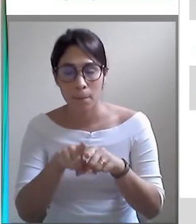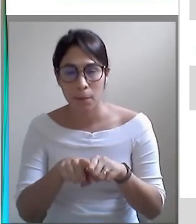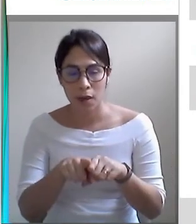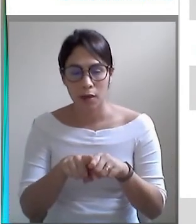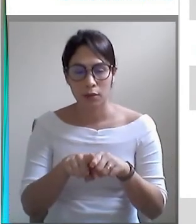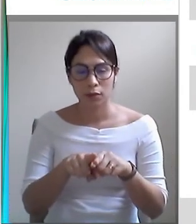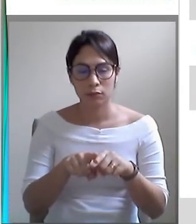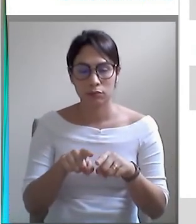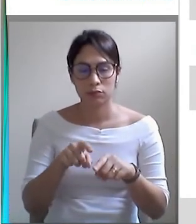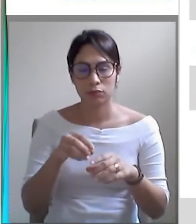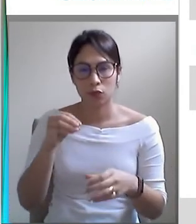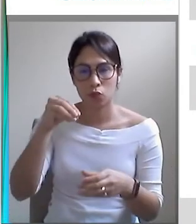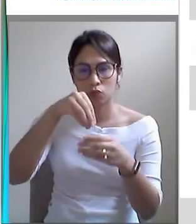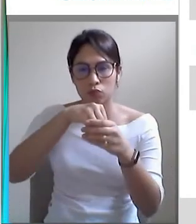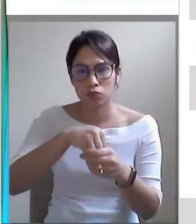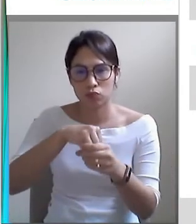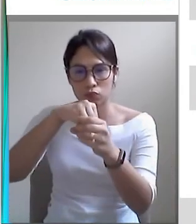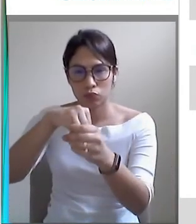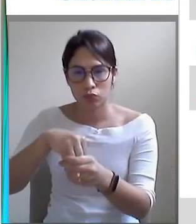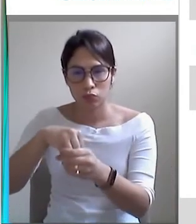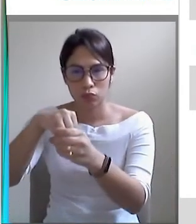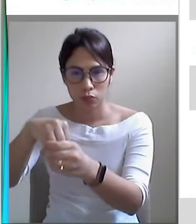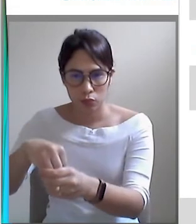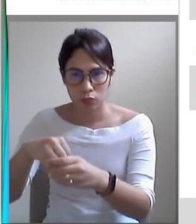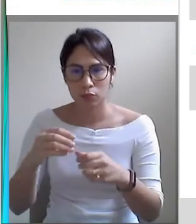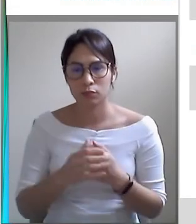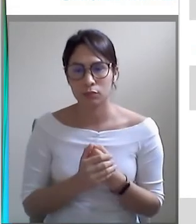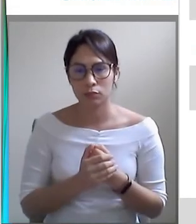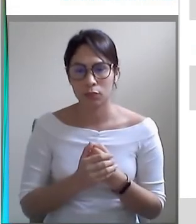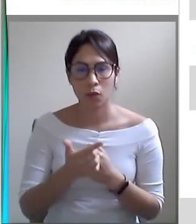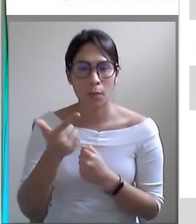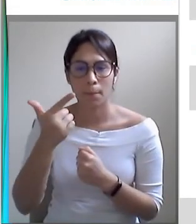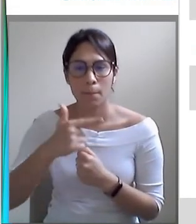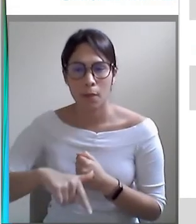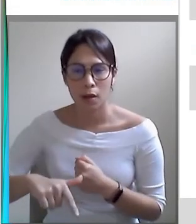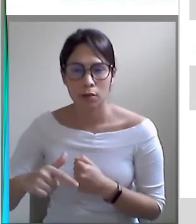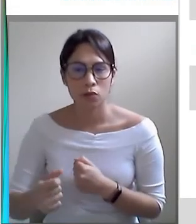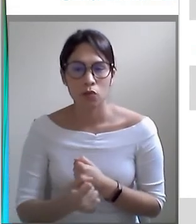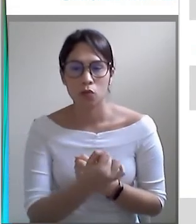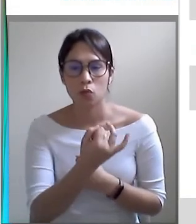hemoglobina e os valores do volume globular ou hematócrito.